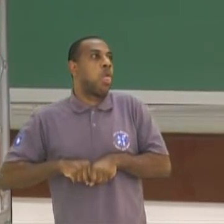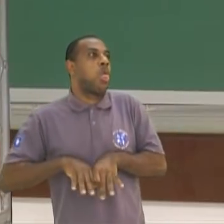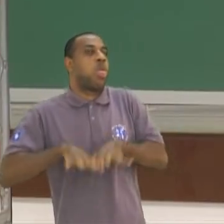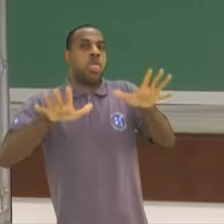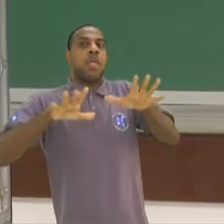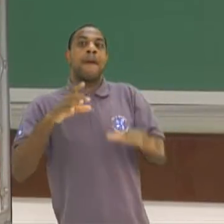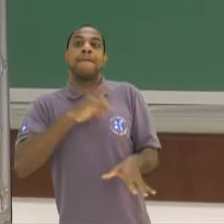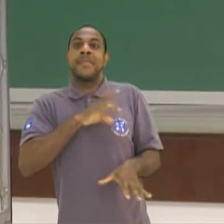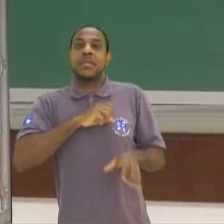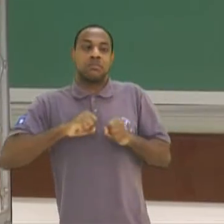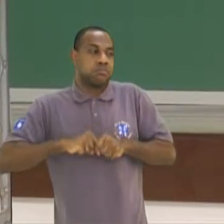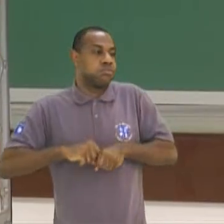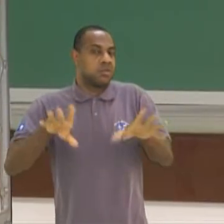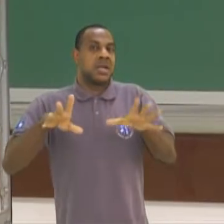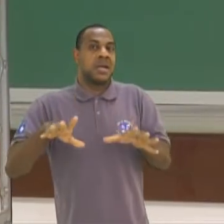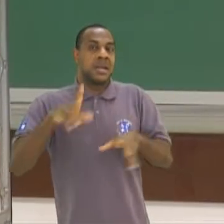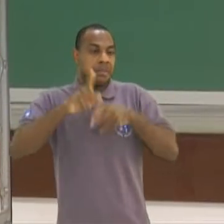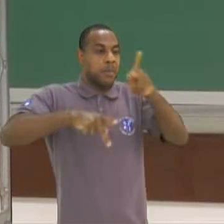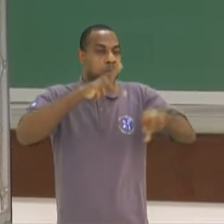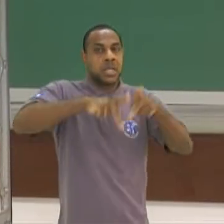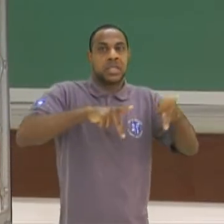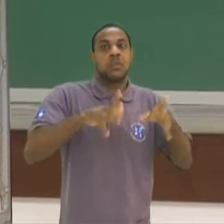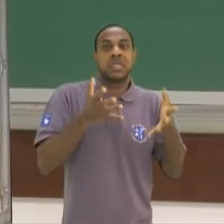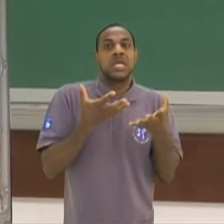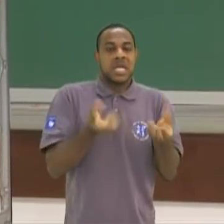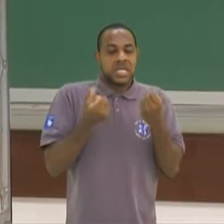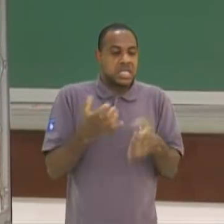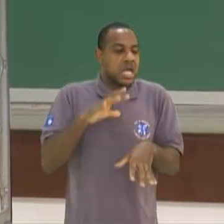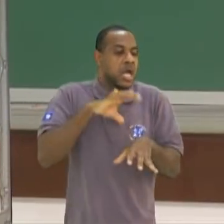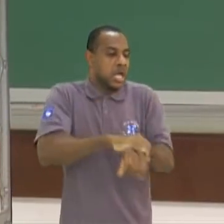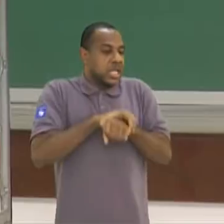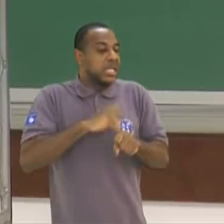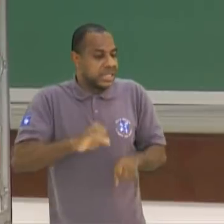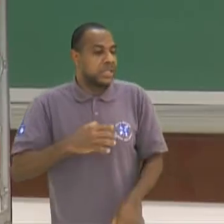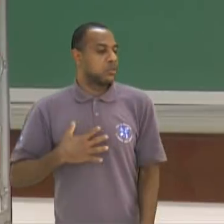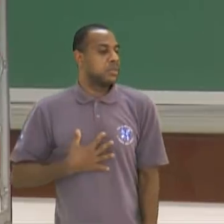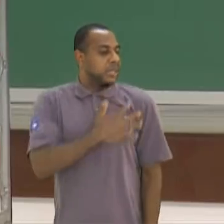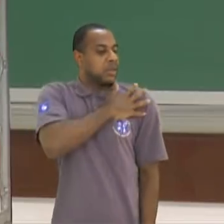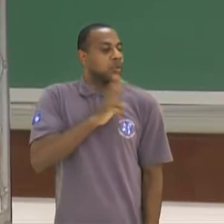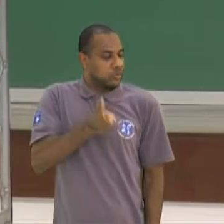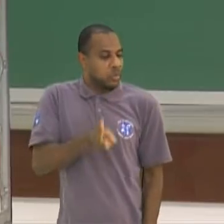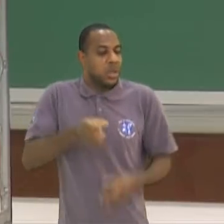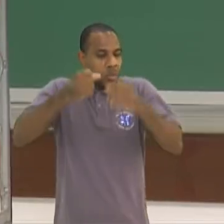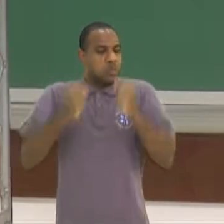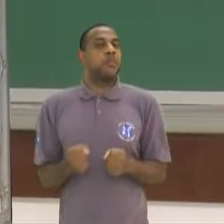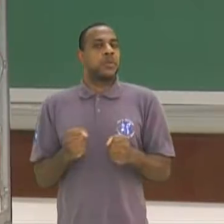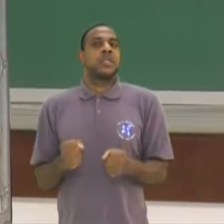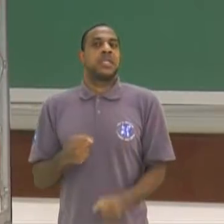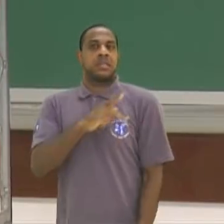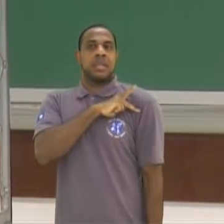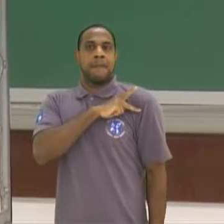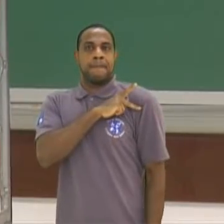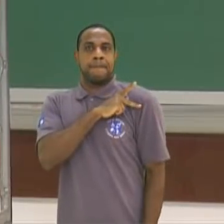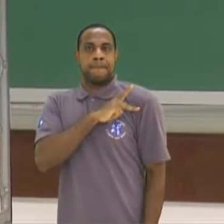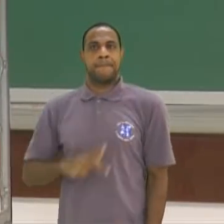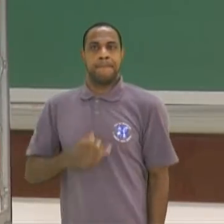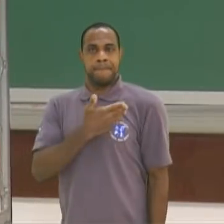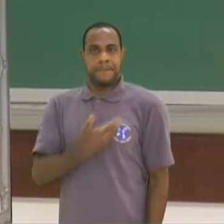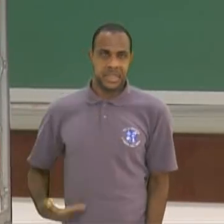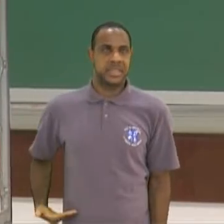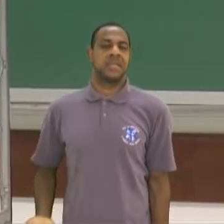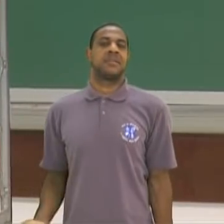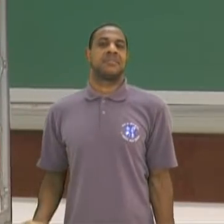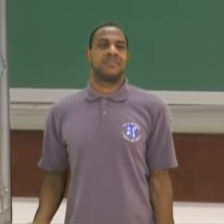população percebesse que só seria mais seguro se os militares continuassem no poder. Então, vários